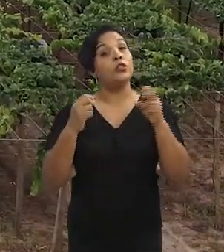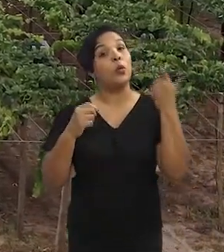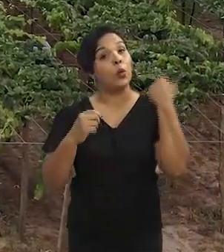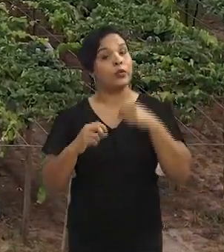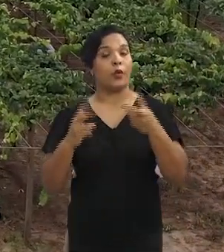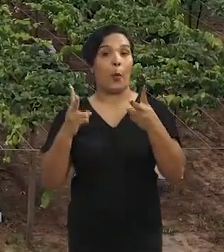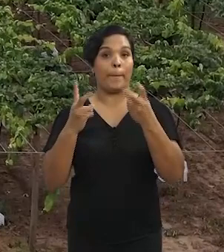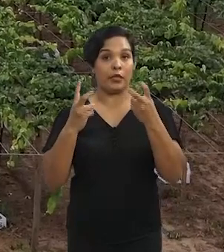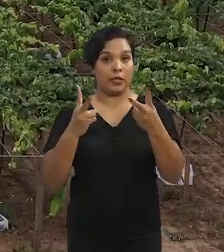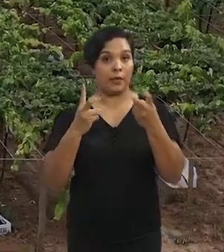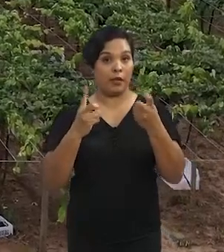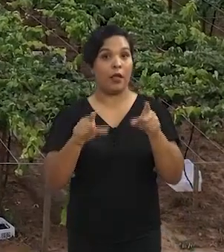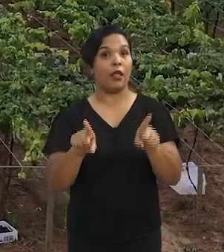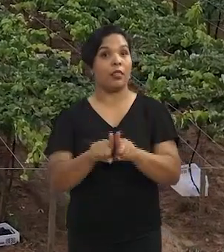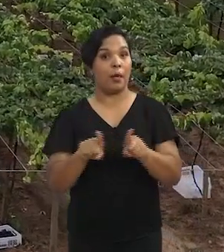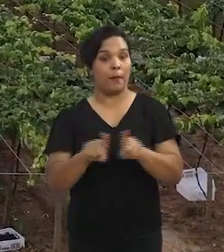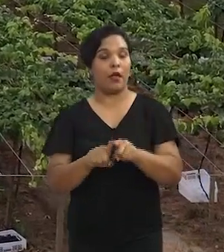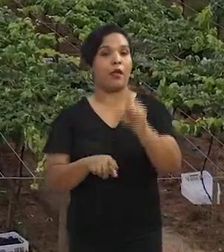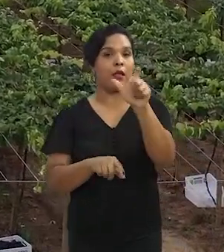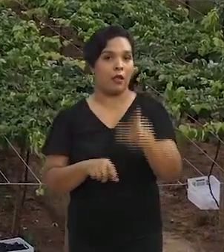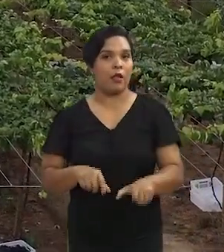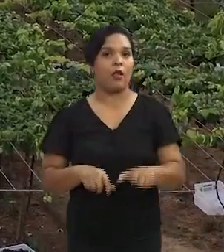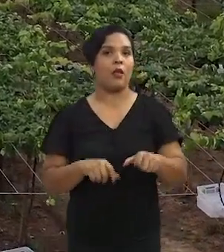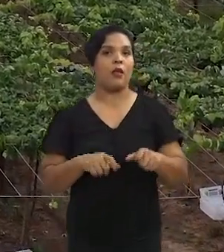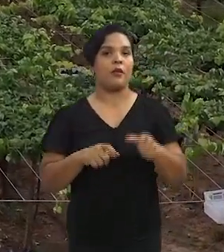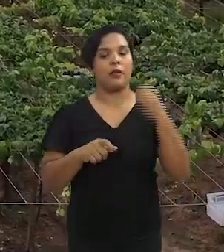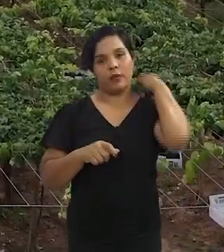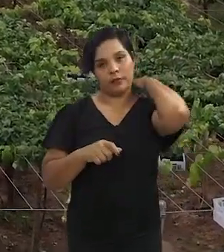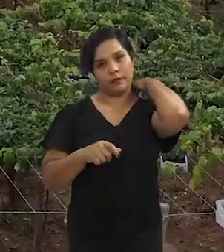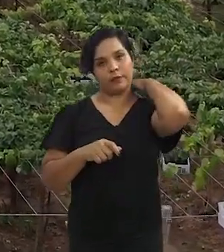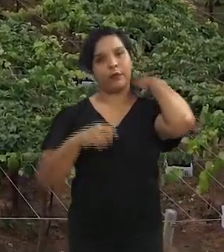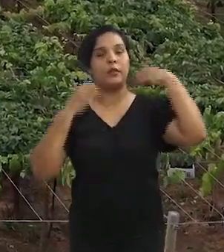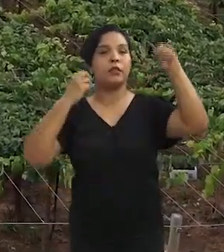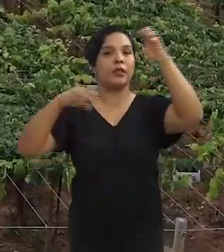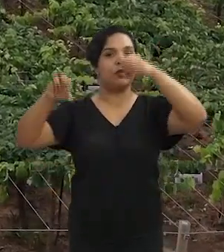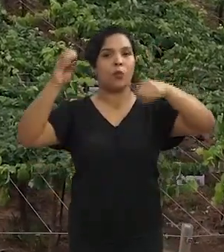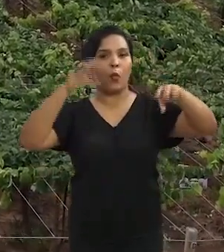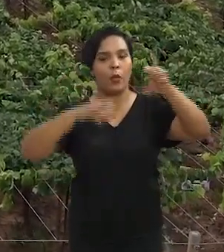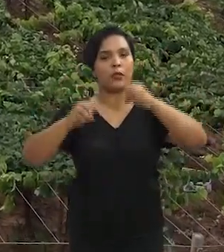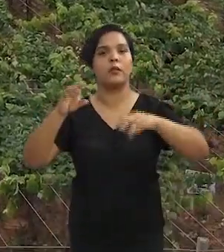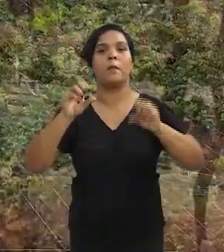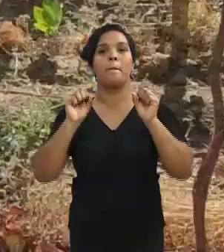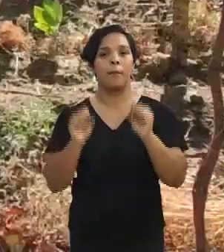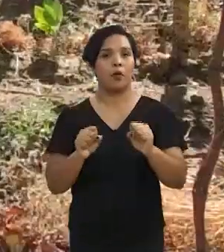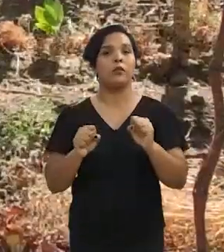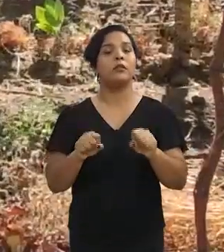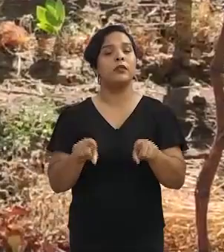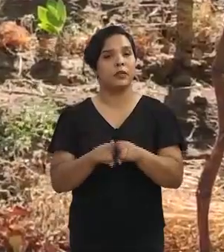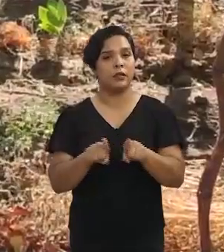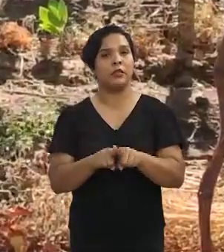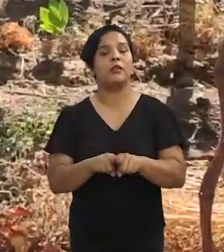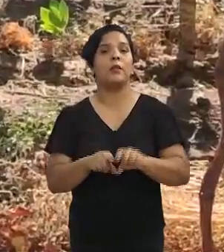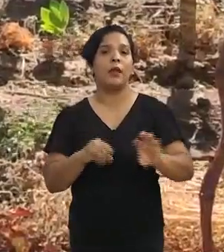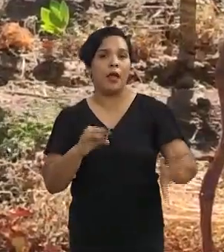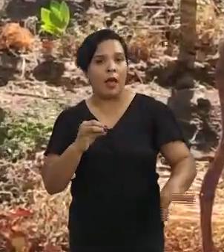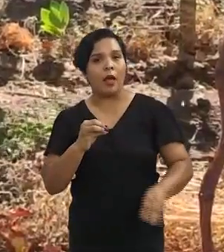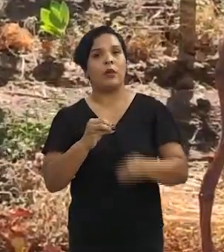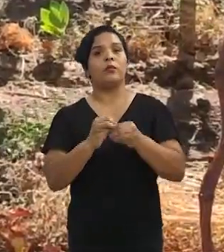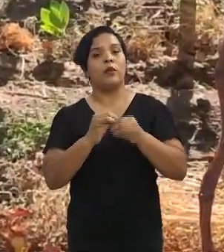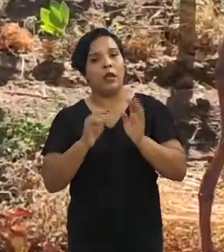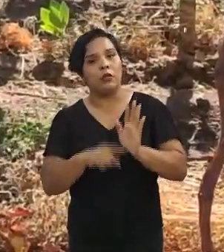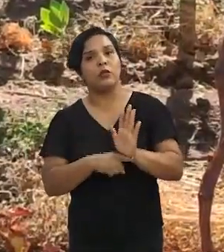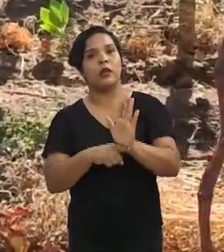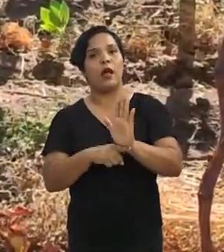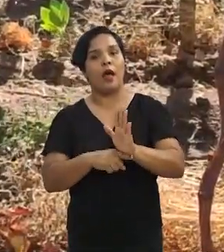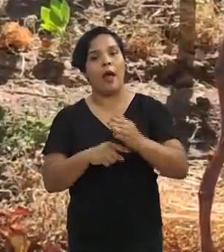conseguiu perceber, e o produtor também, de que esses sensores, né, e esses dispositivos podem sim contribuir tanto